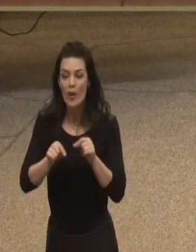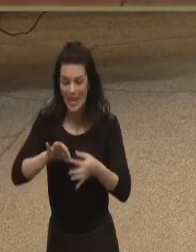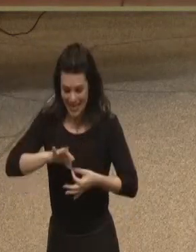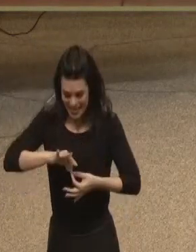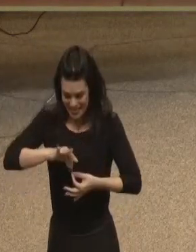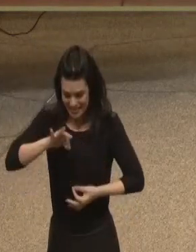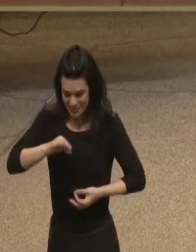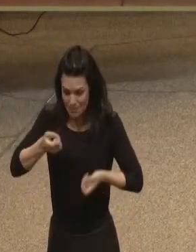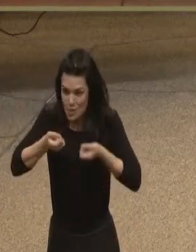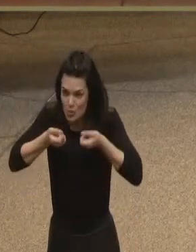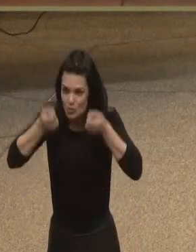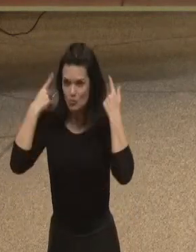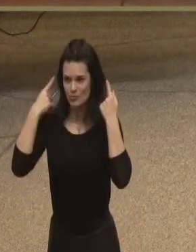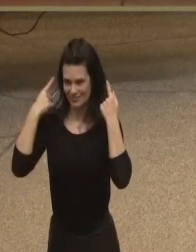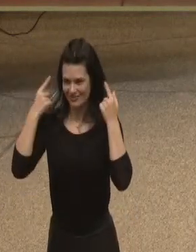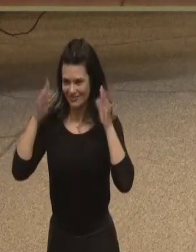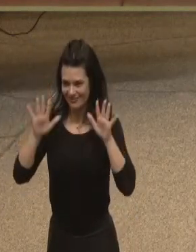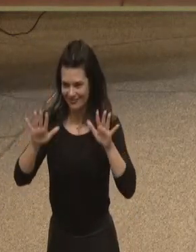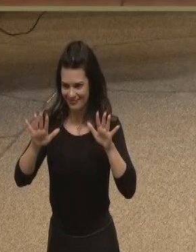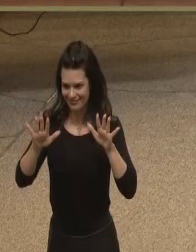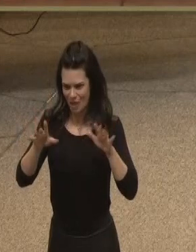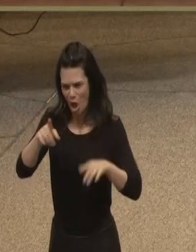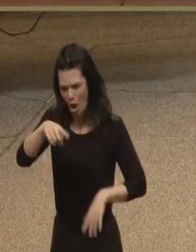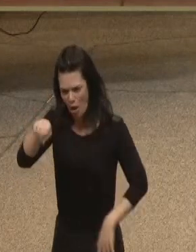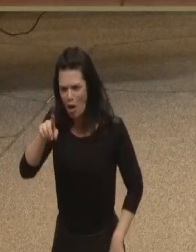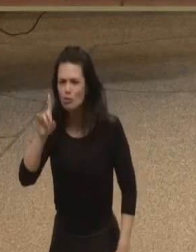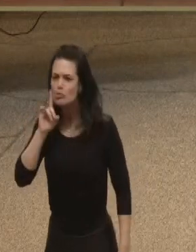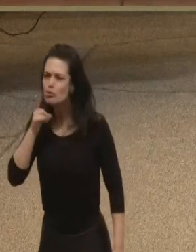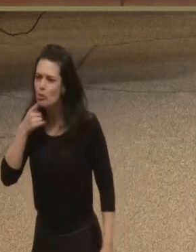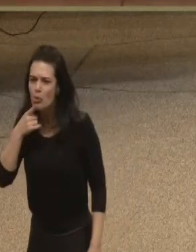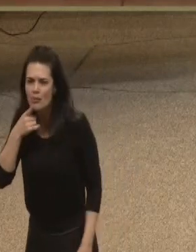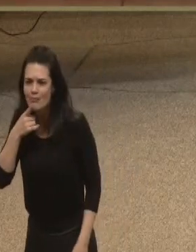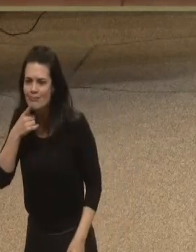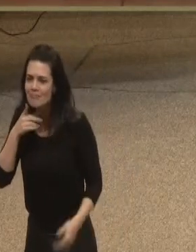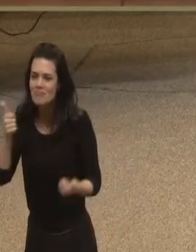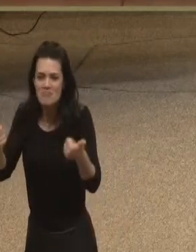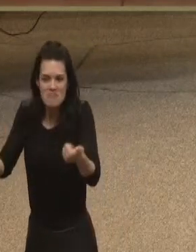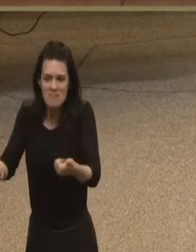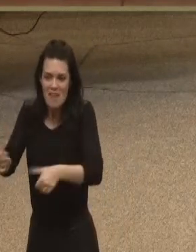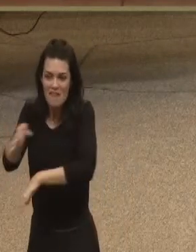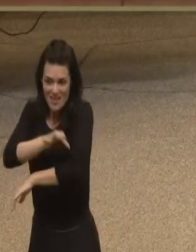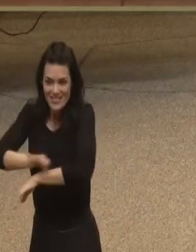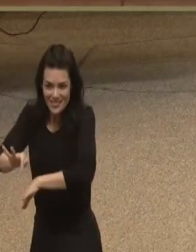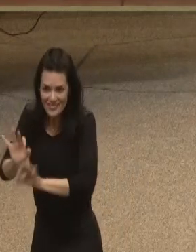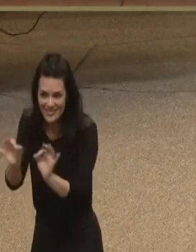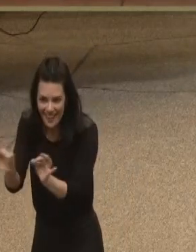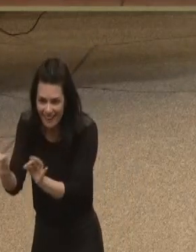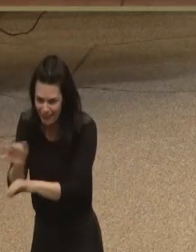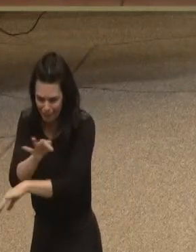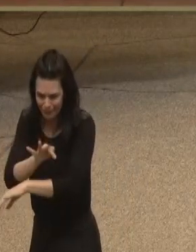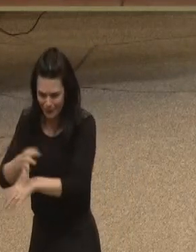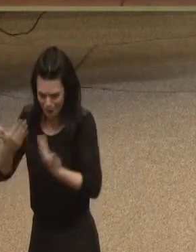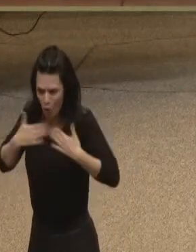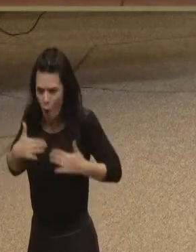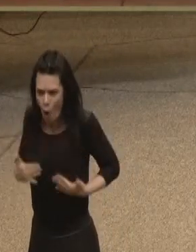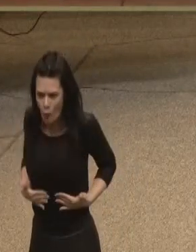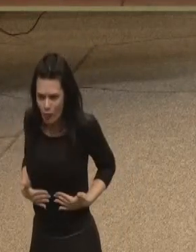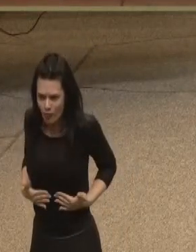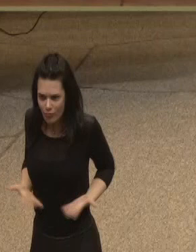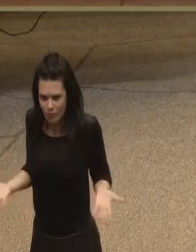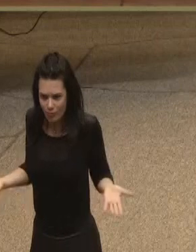irmãos, que a surdez física é uma condição material que não se